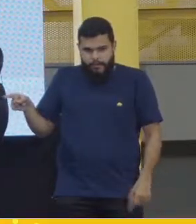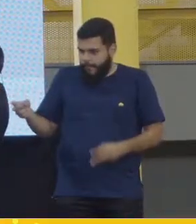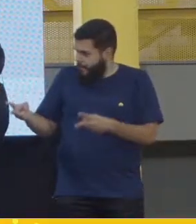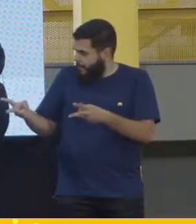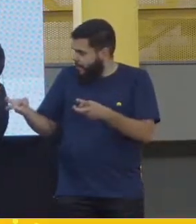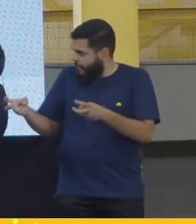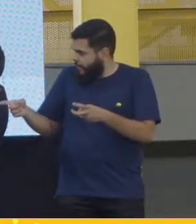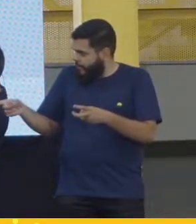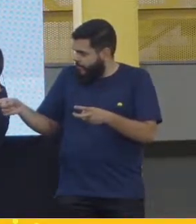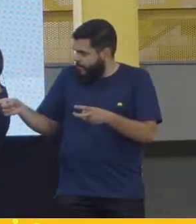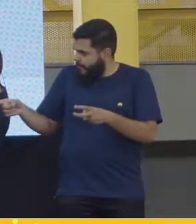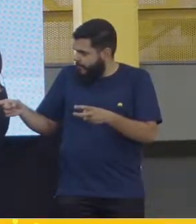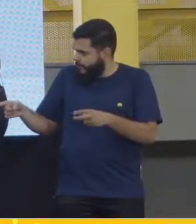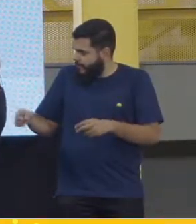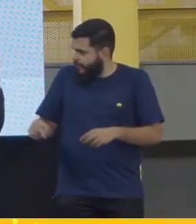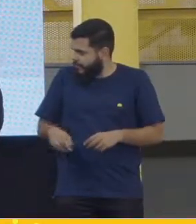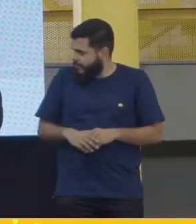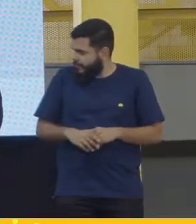a onda fica mais curta.